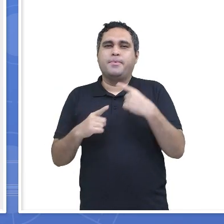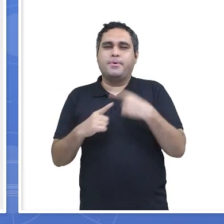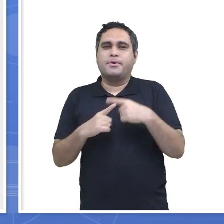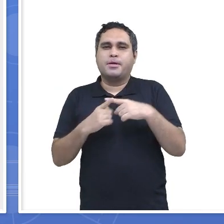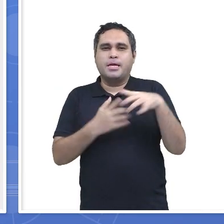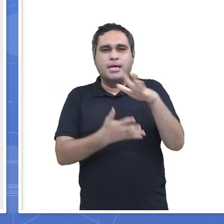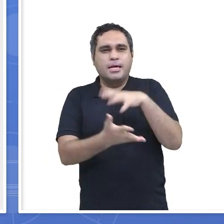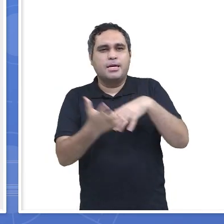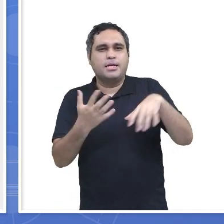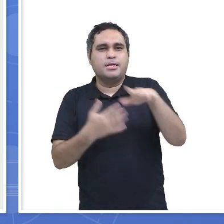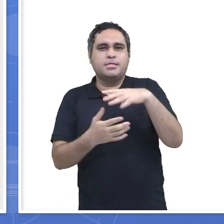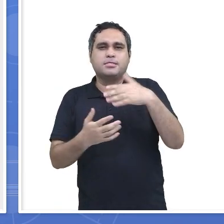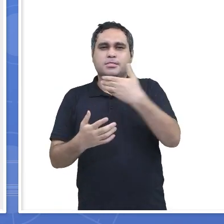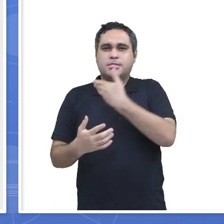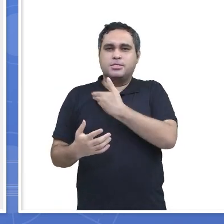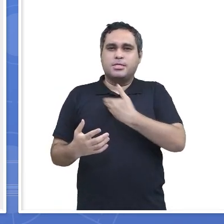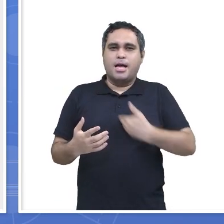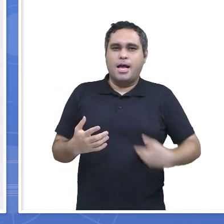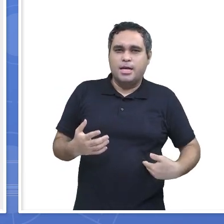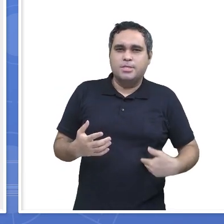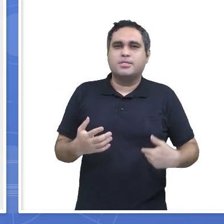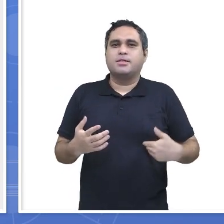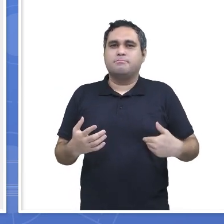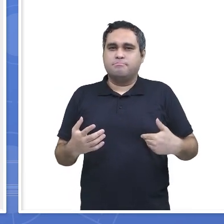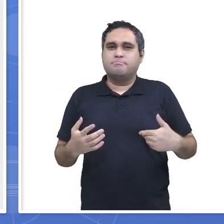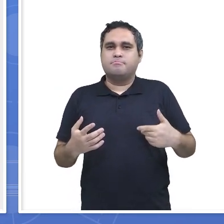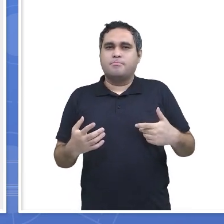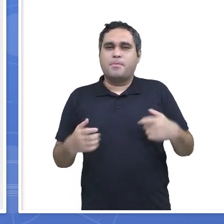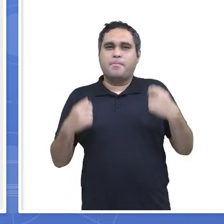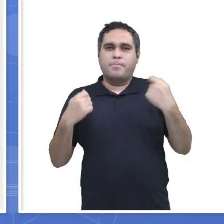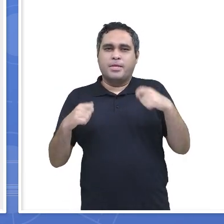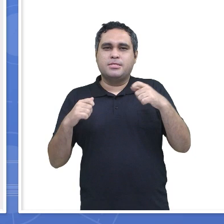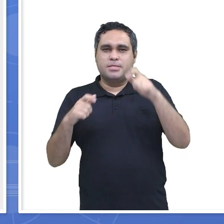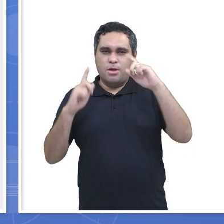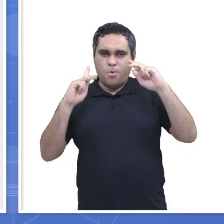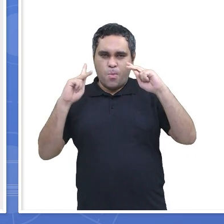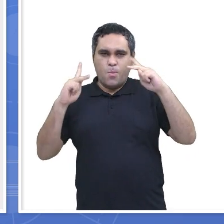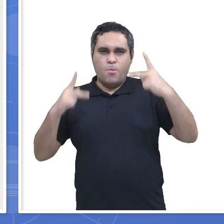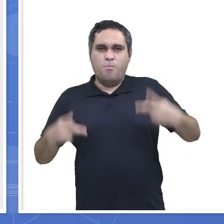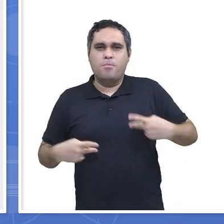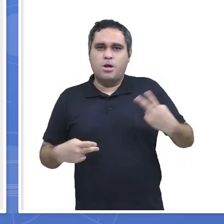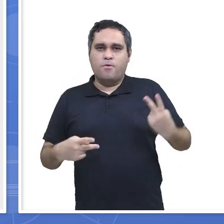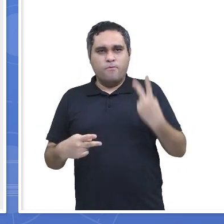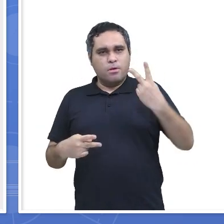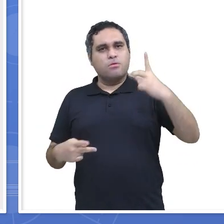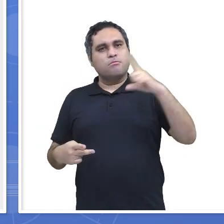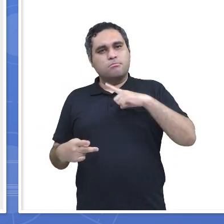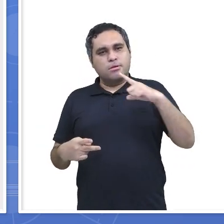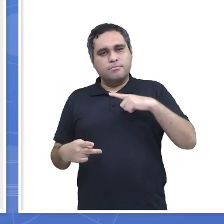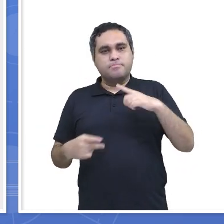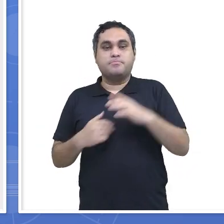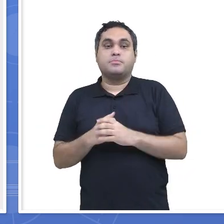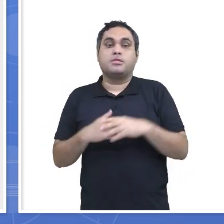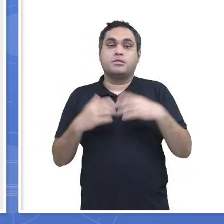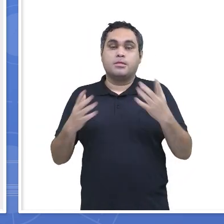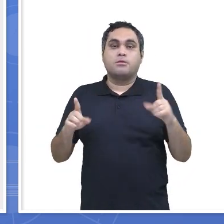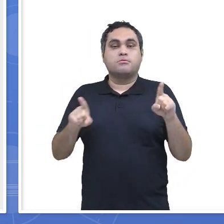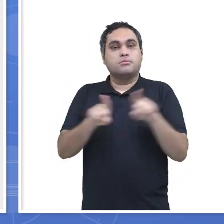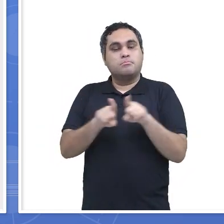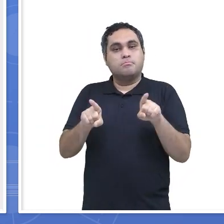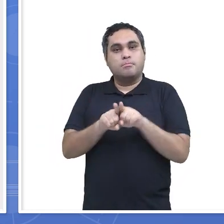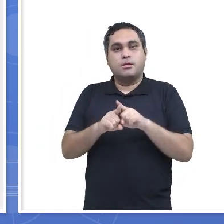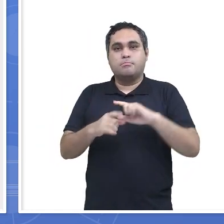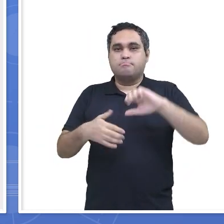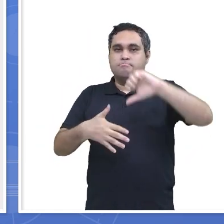Segunda Guerra na Europa. As ditaduras militares na América Latina, que fizeram emergir